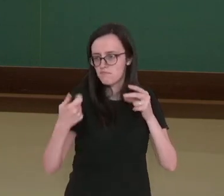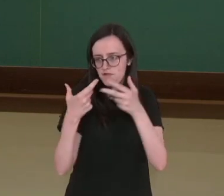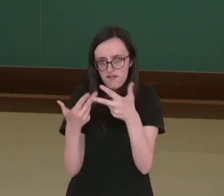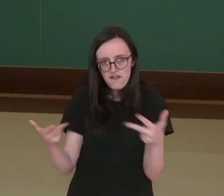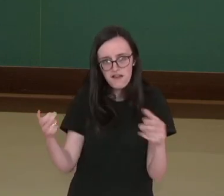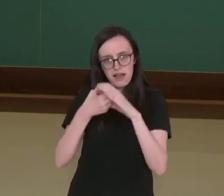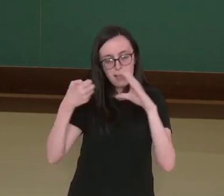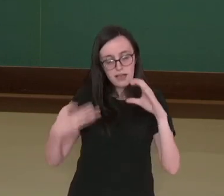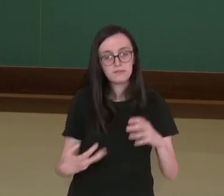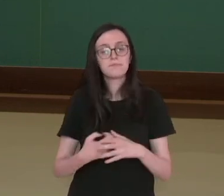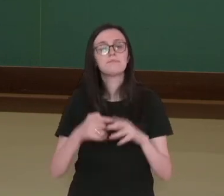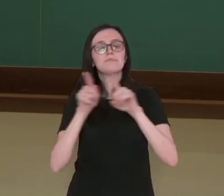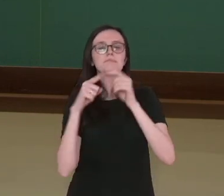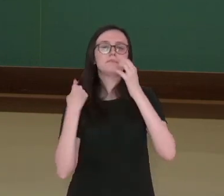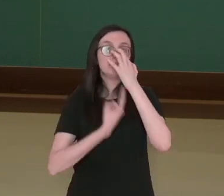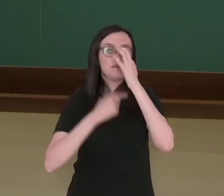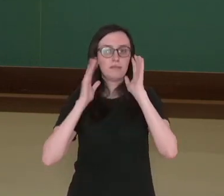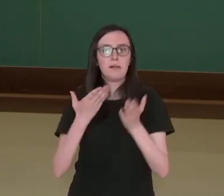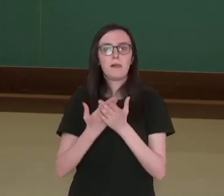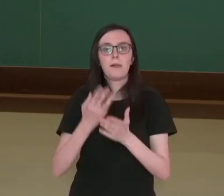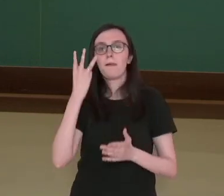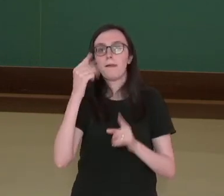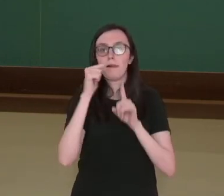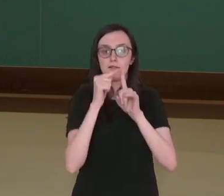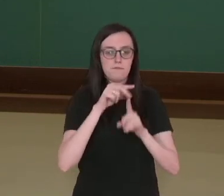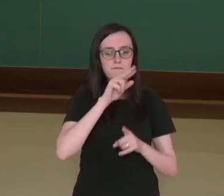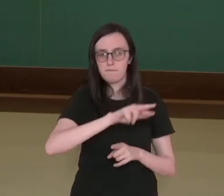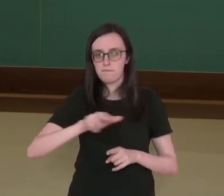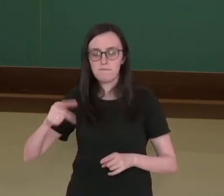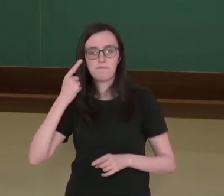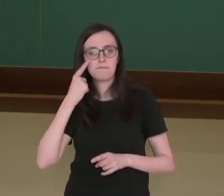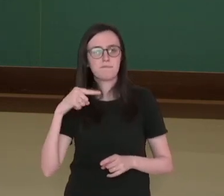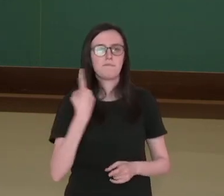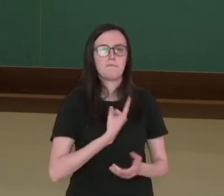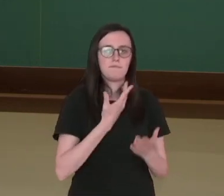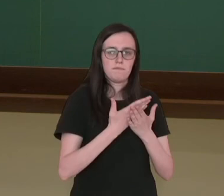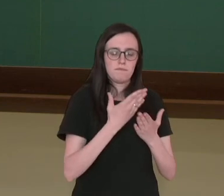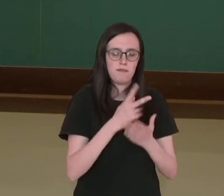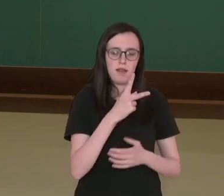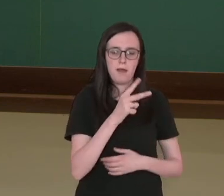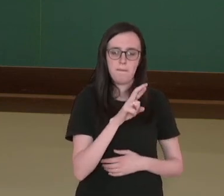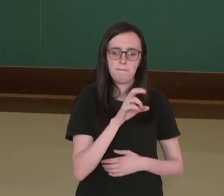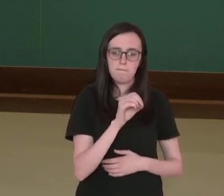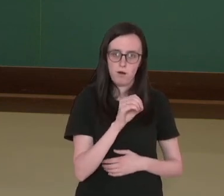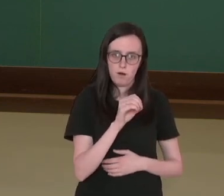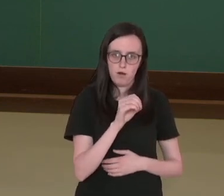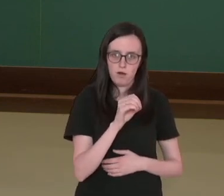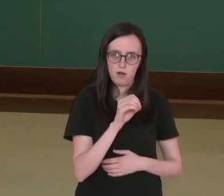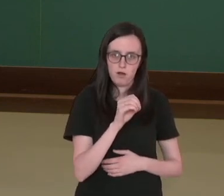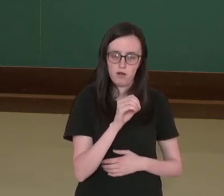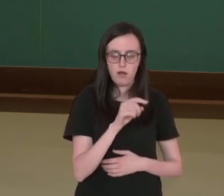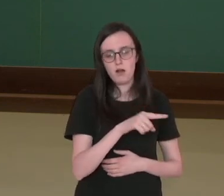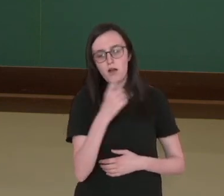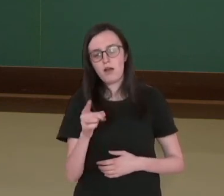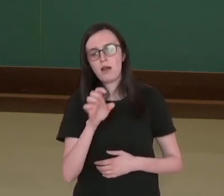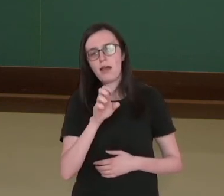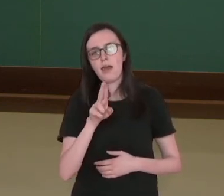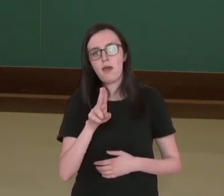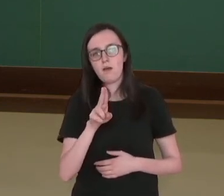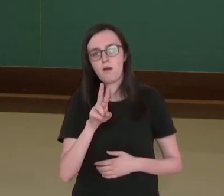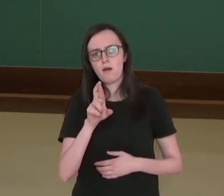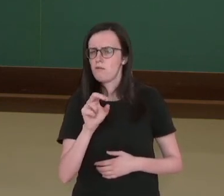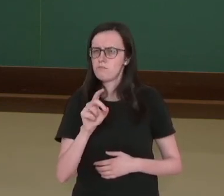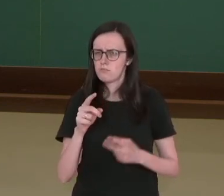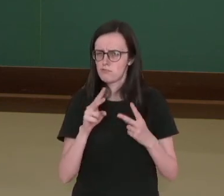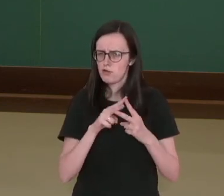genético faz. E nós vimos 3 tipos de células. Olha, nós vimos a célula procarionte e a célula eucarionte. Ué, mas não